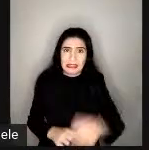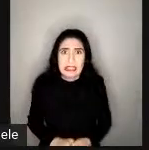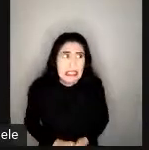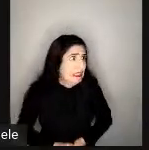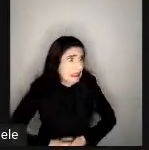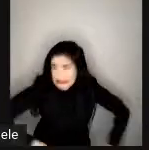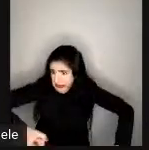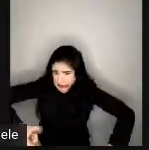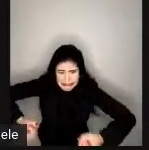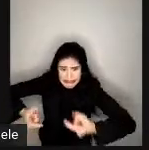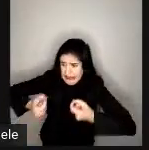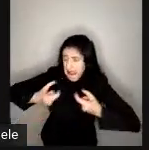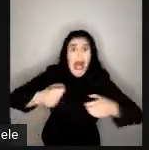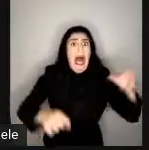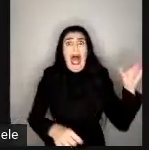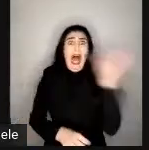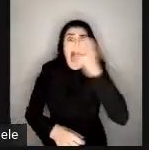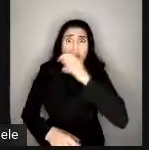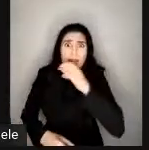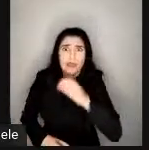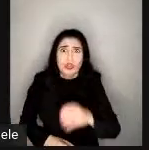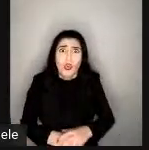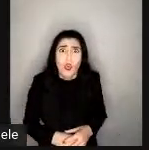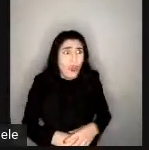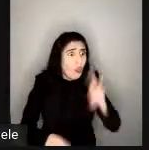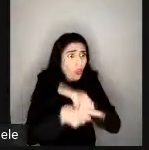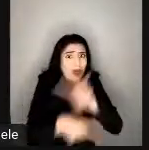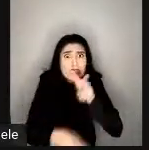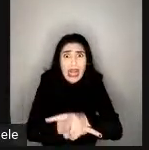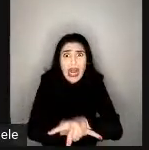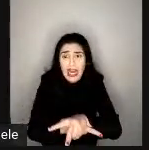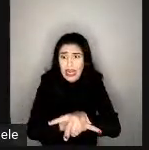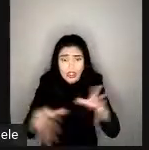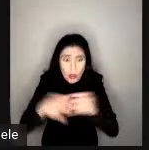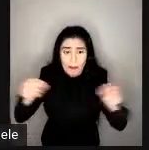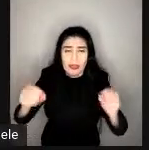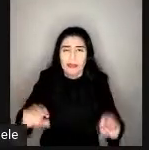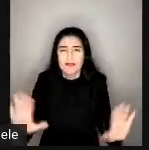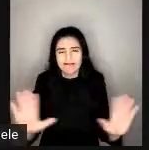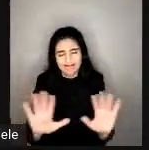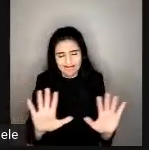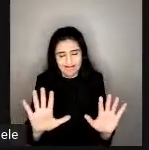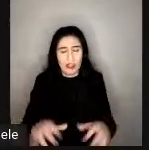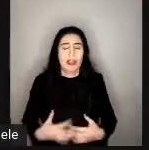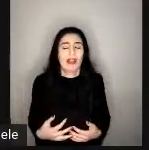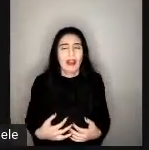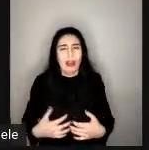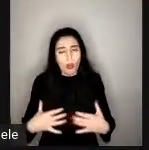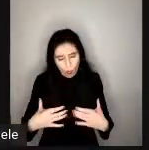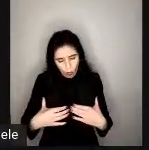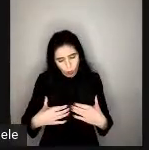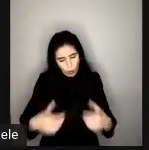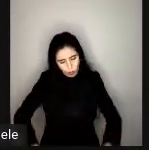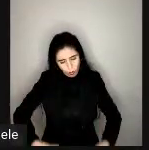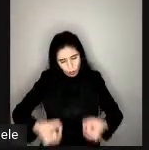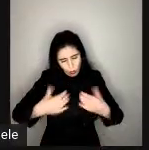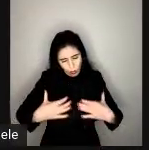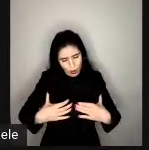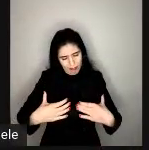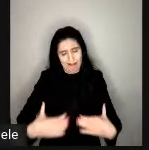que precisa ser tratada imediatamente, e nem sempre é assim. Né? O câncer de mama, felizmente, na maioria das vezes, não é. Né? Raramente você tem um